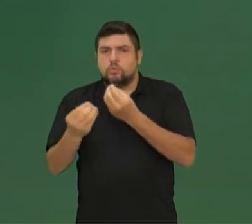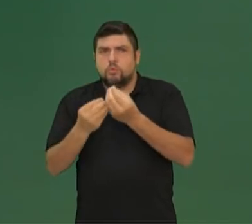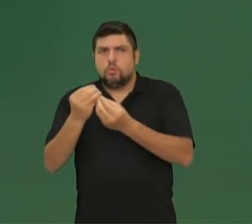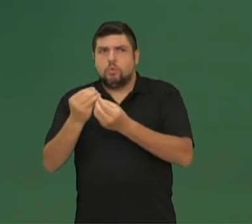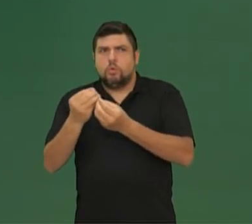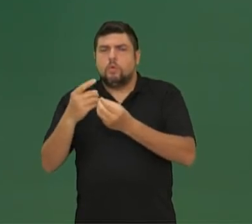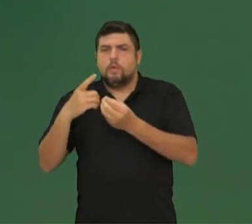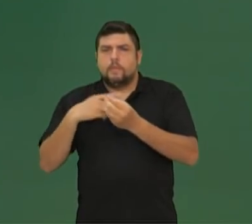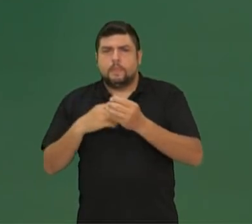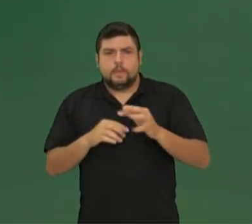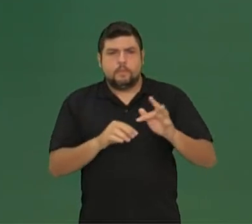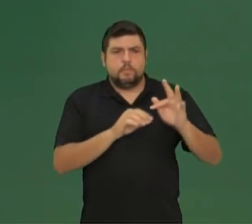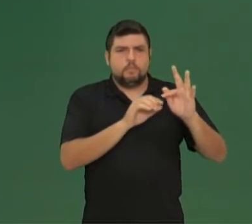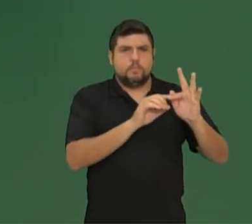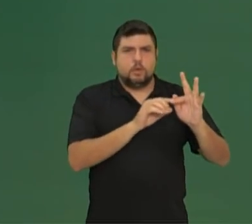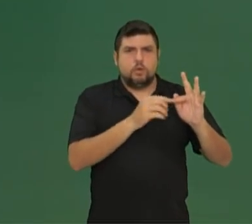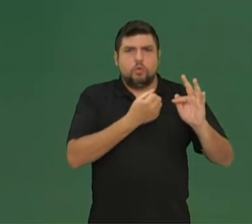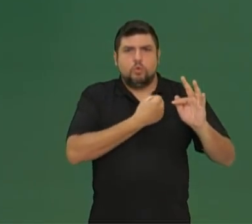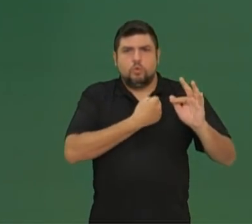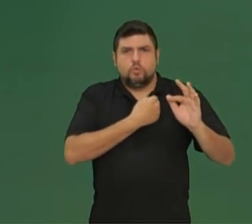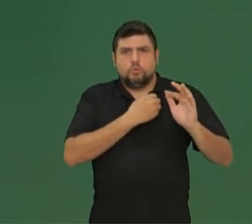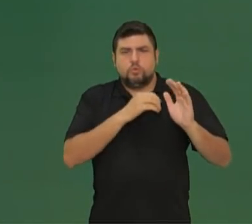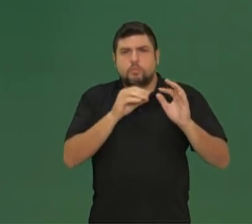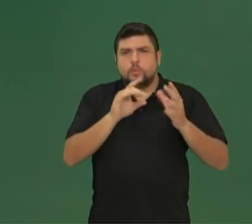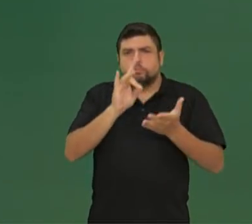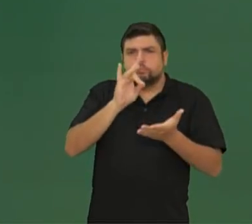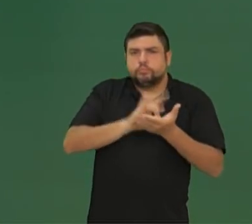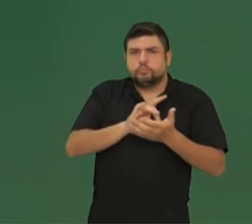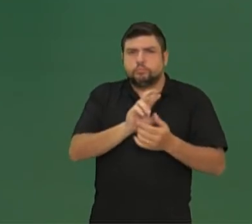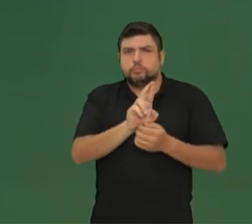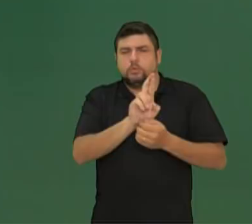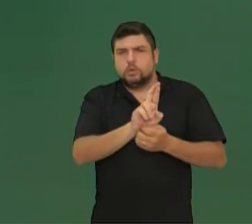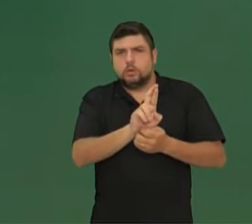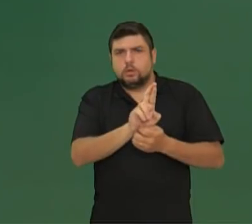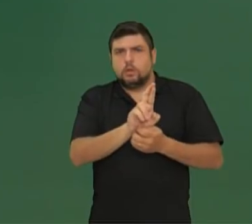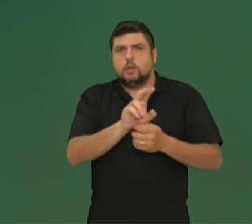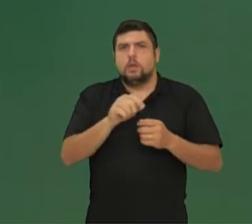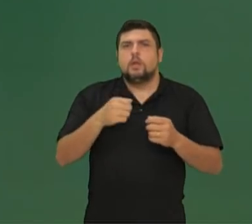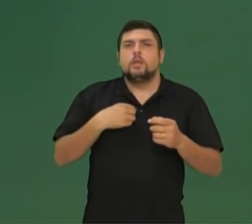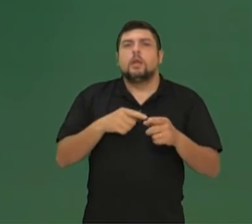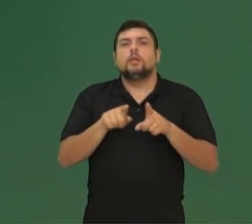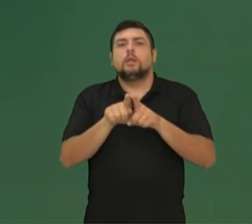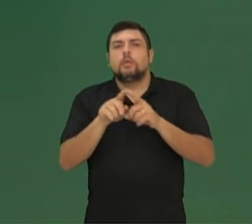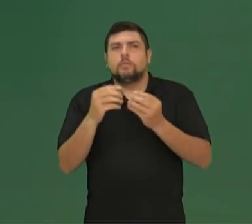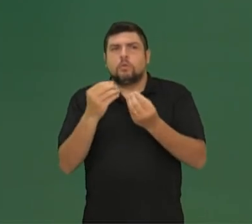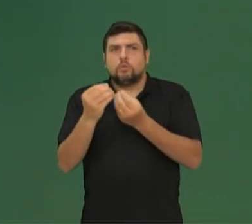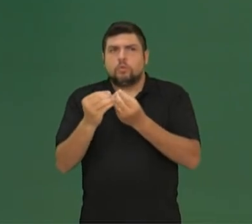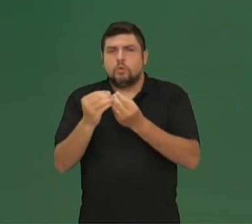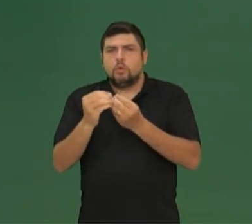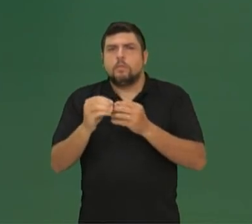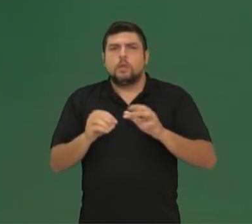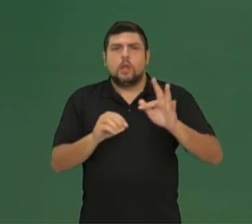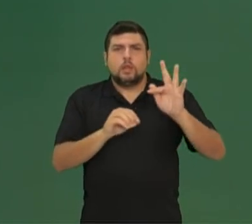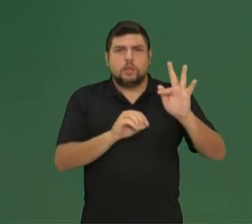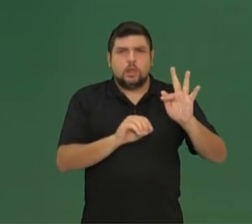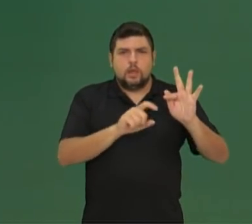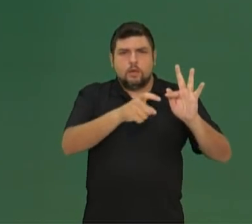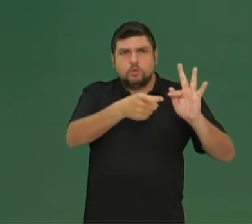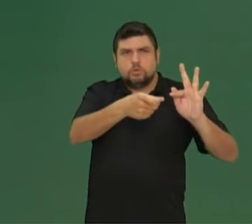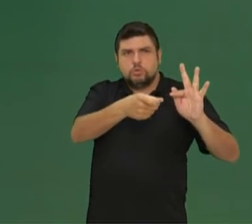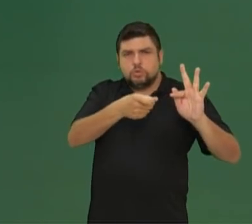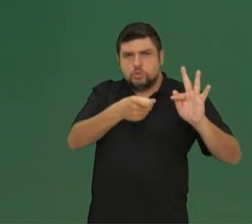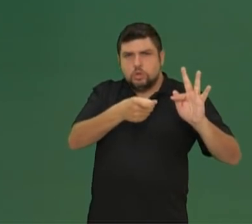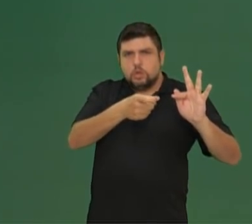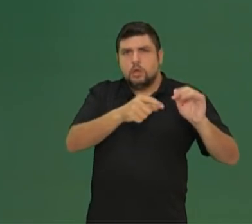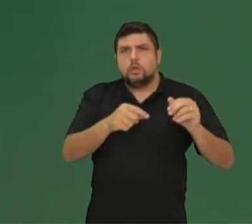domínio em relação aos números reais, a minha imagem também em relação aos números reais, né? E ela é definida por a função em relação a x,